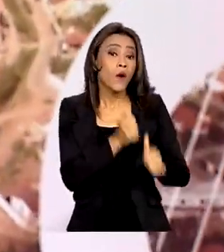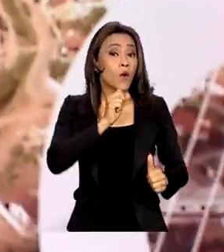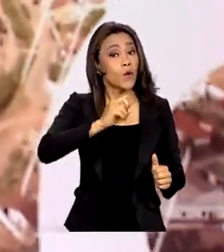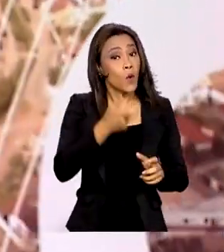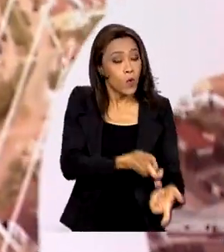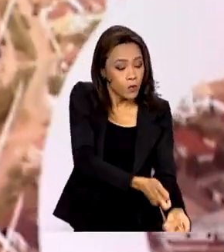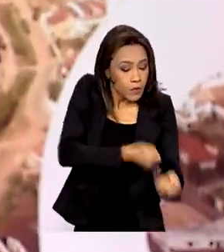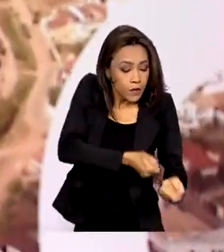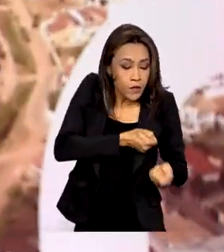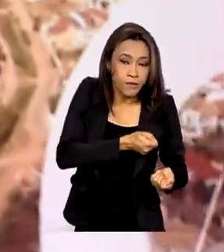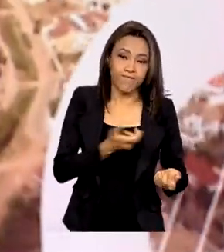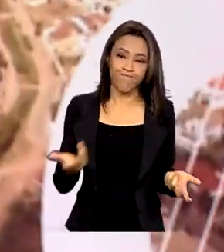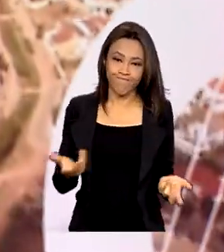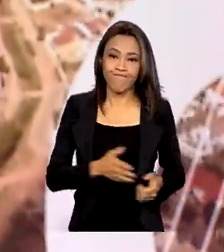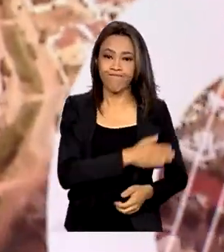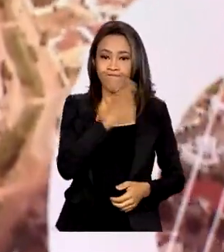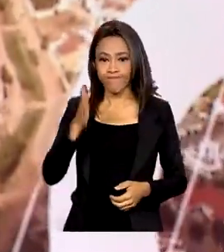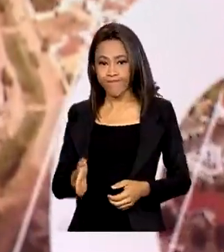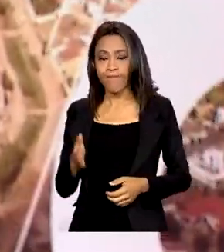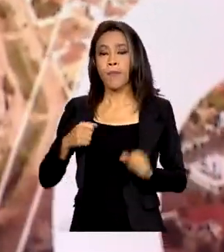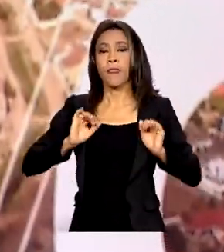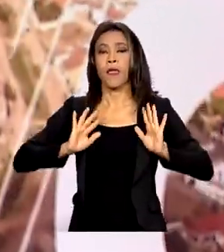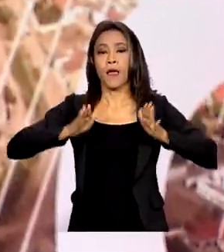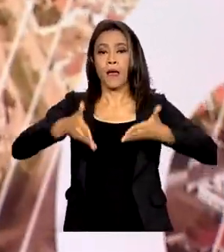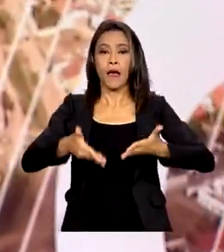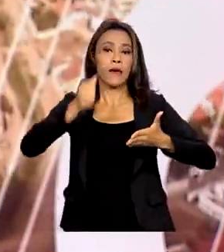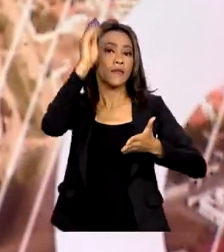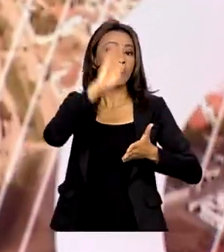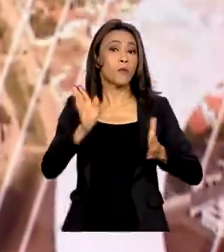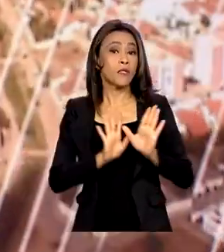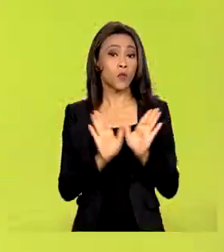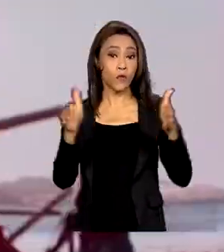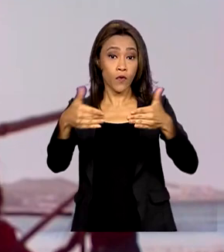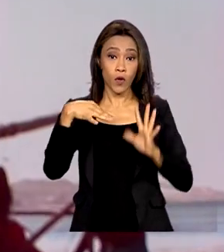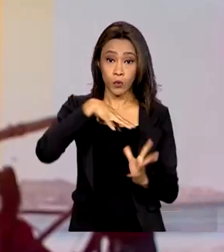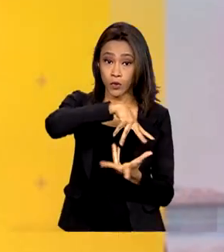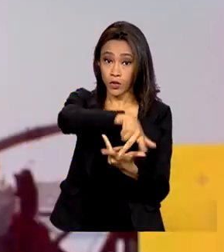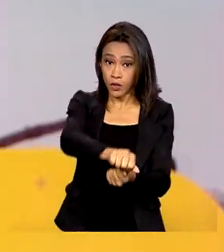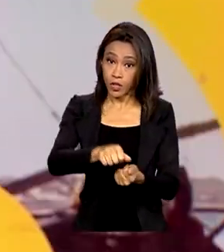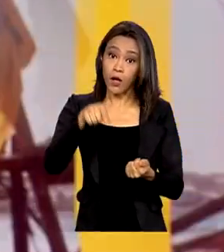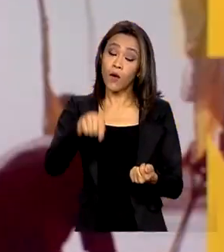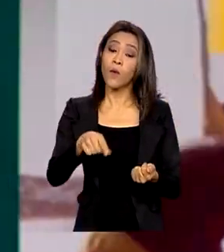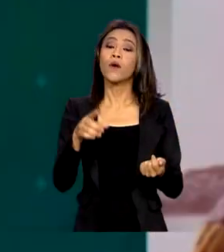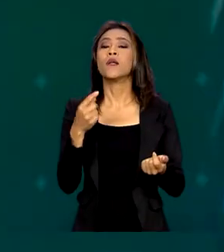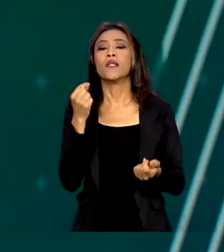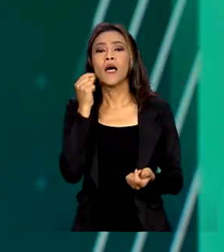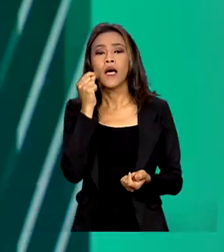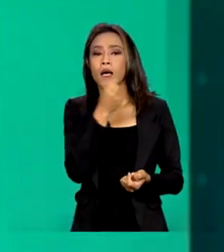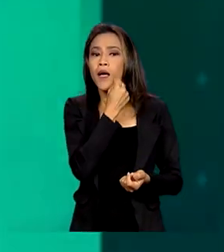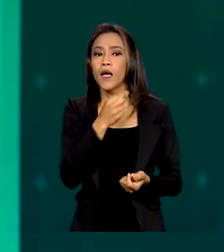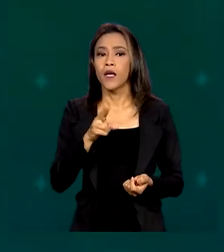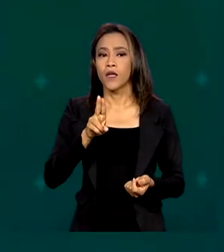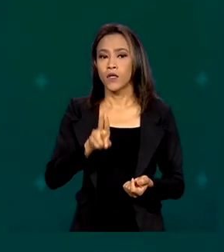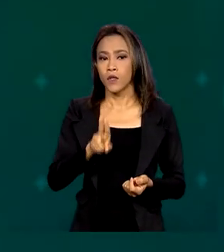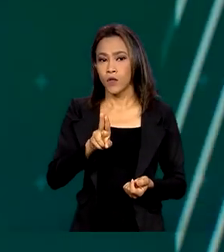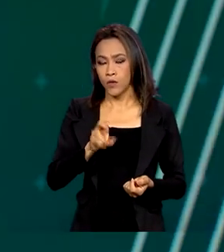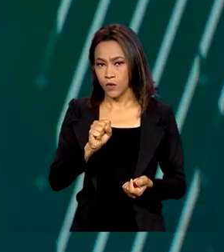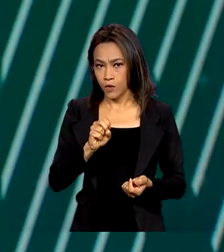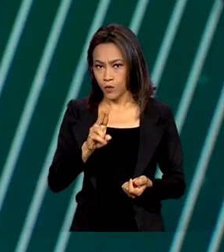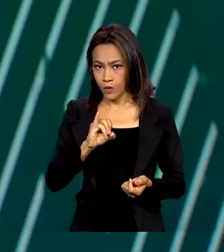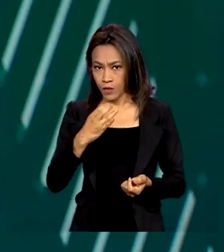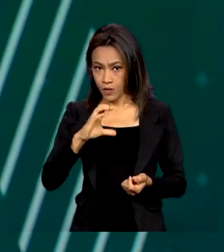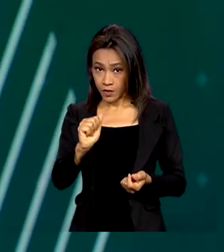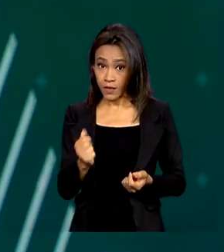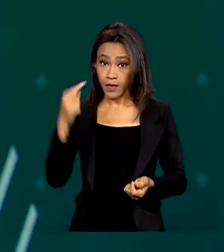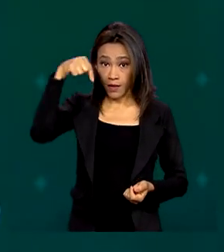a participação do Brasil no fórum econômico mundial em davós na Suíça continua nessa terça-feira o